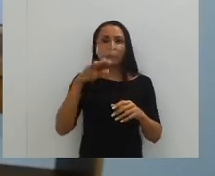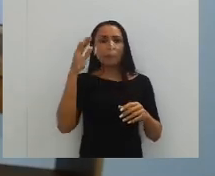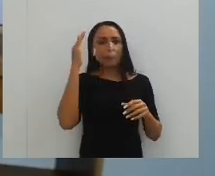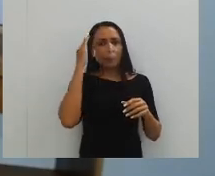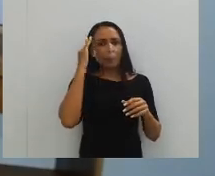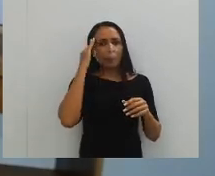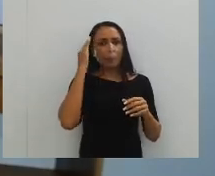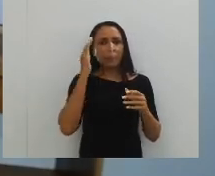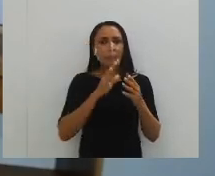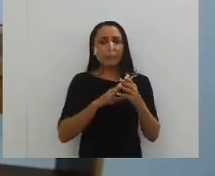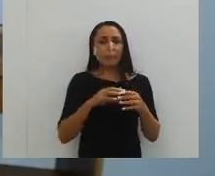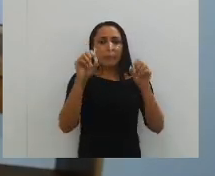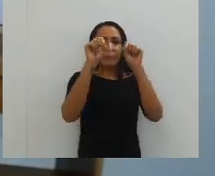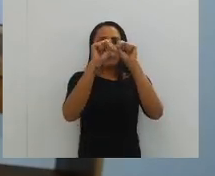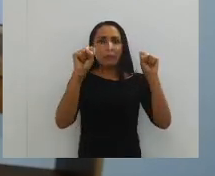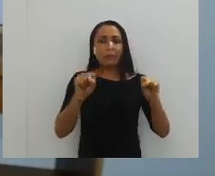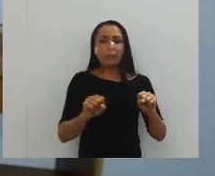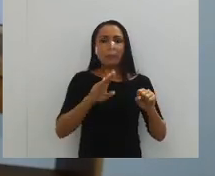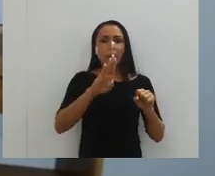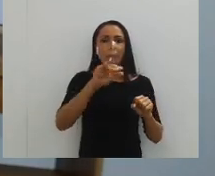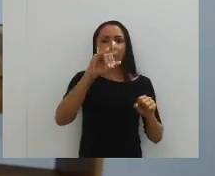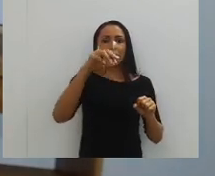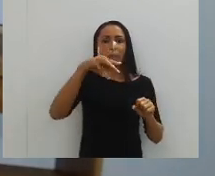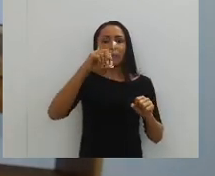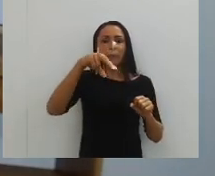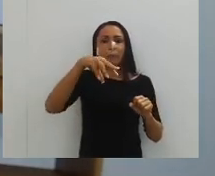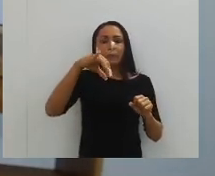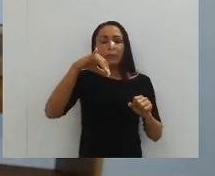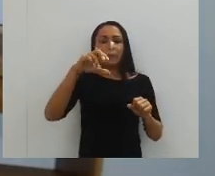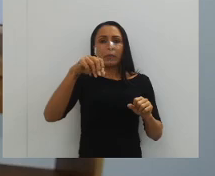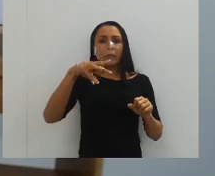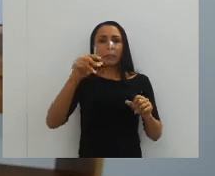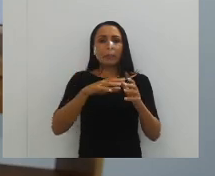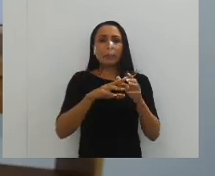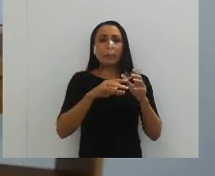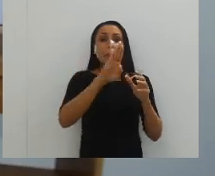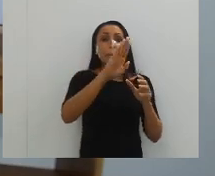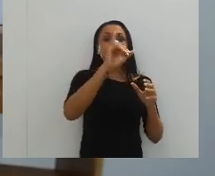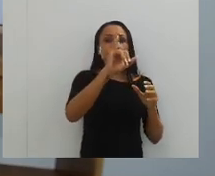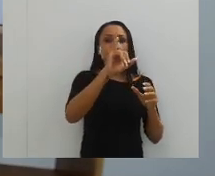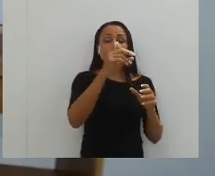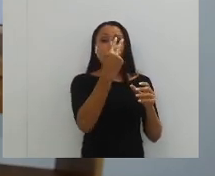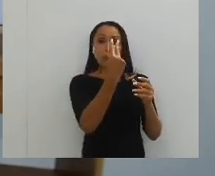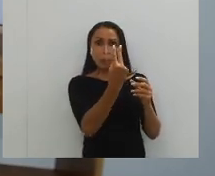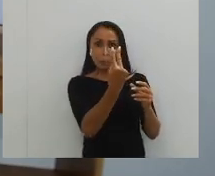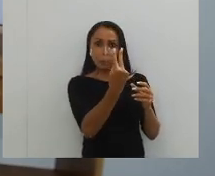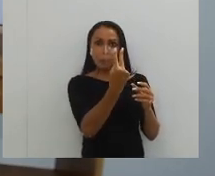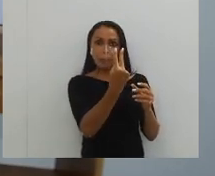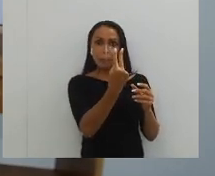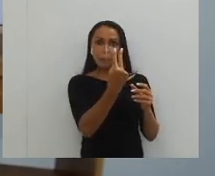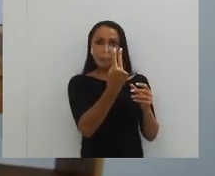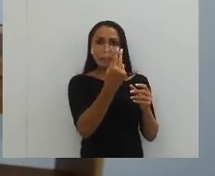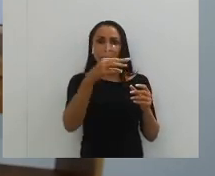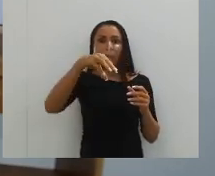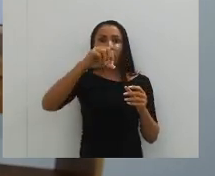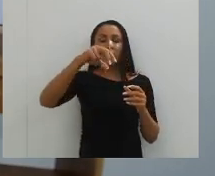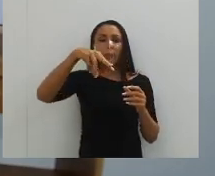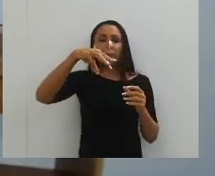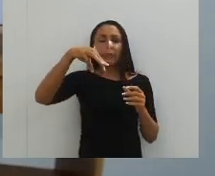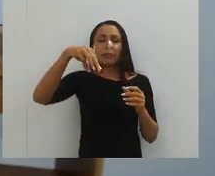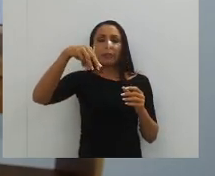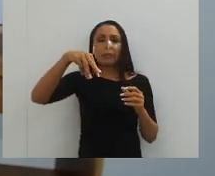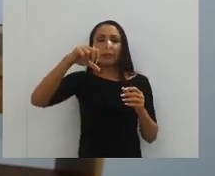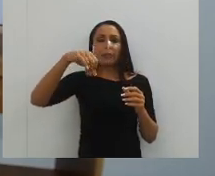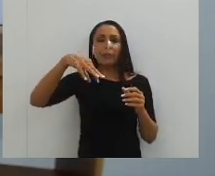pensar, sistema binominal, prefixo bi, 2. Nominal vem